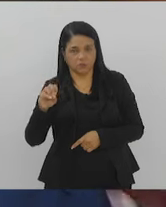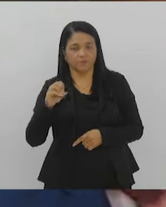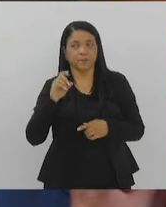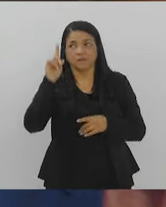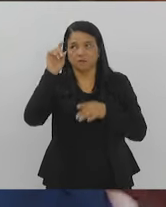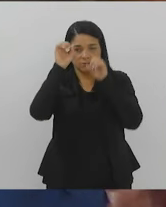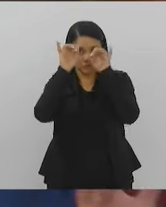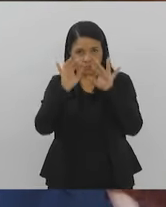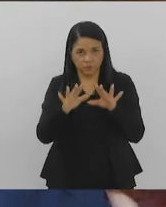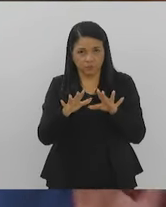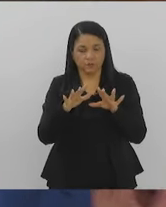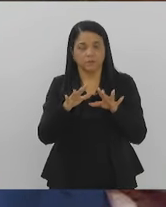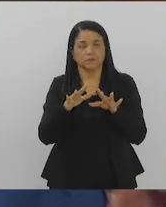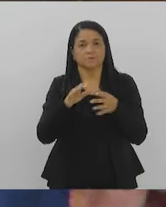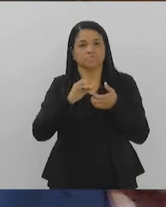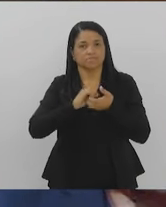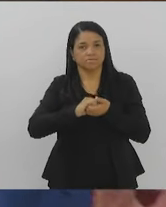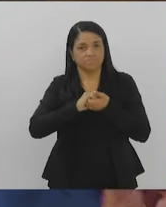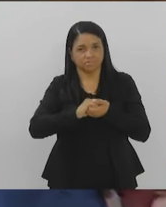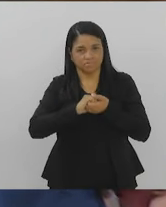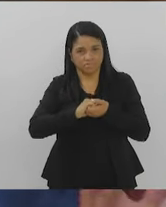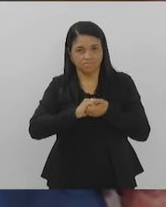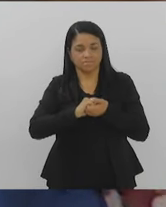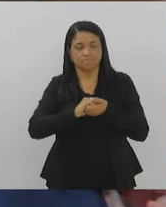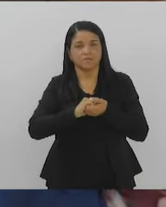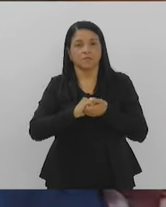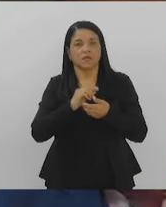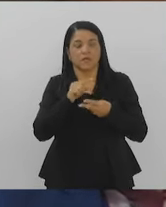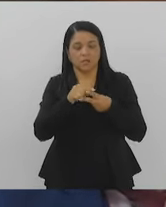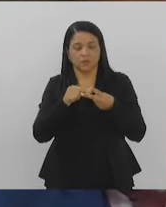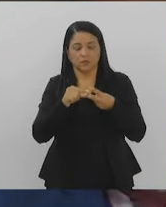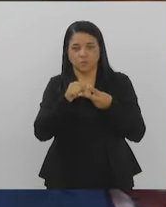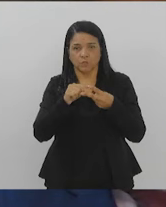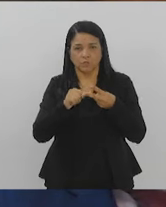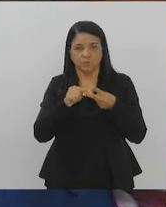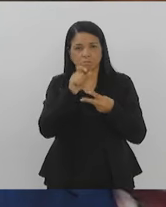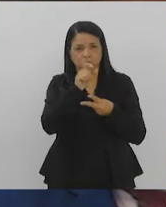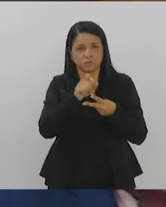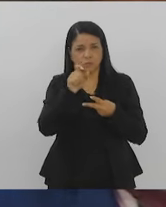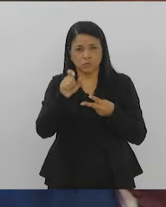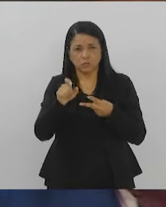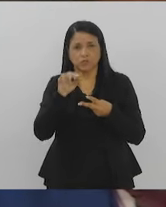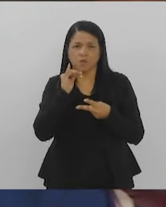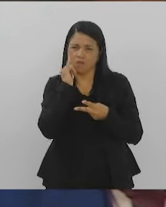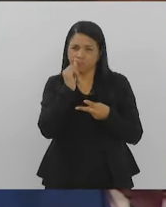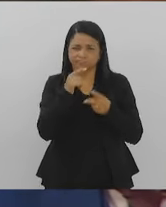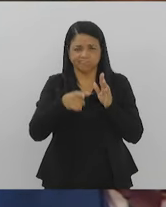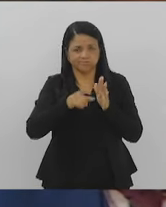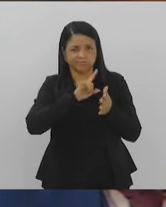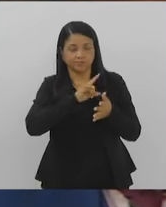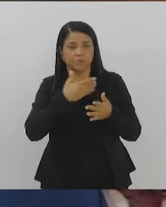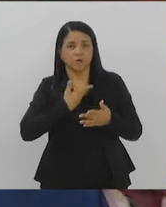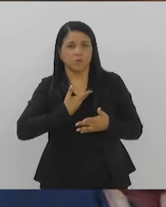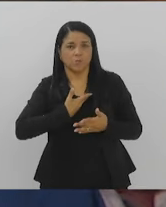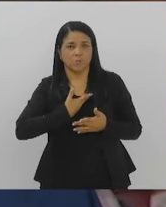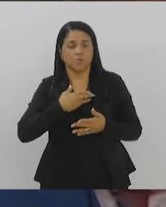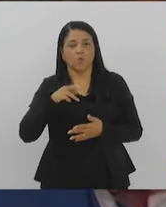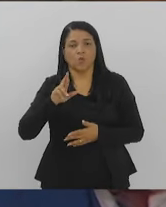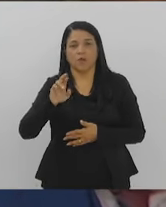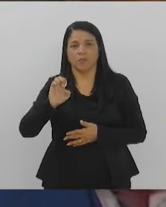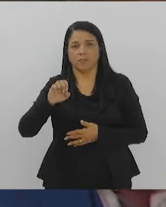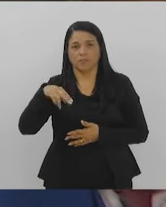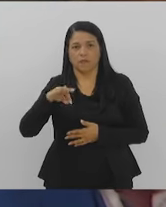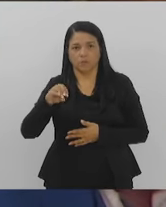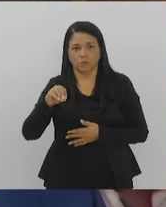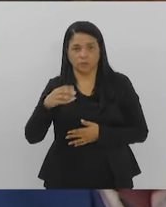meus cumprimentos a duas figuras já citadas aqui pelo meu querido irmão Renato e